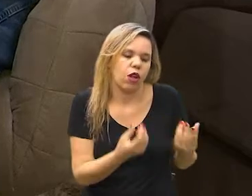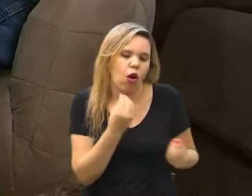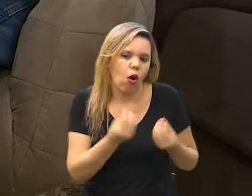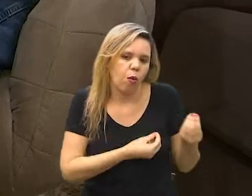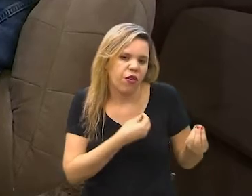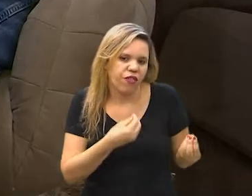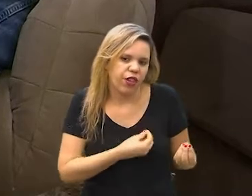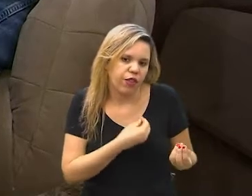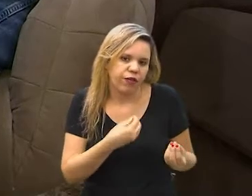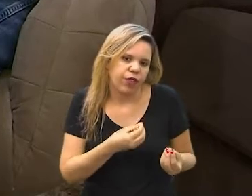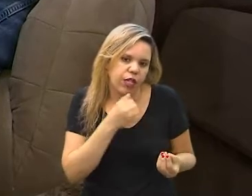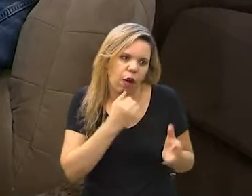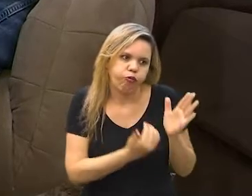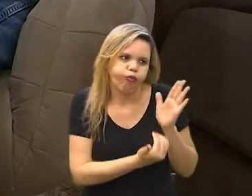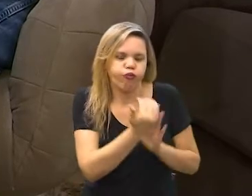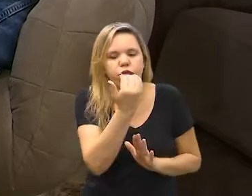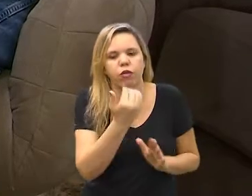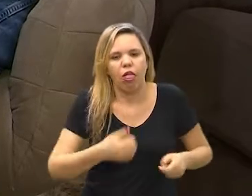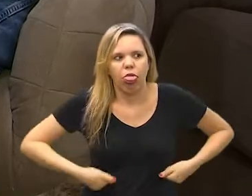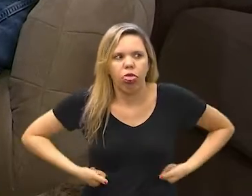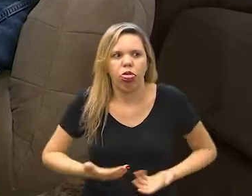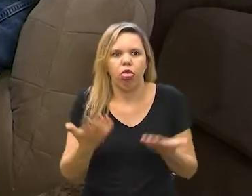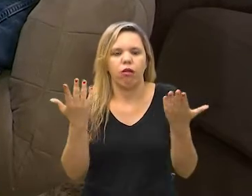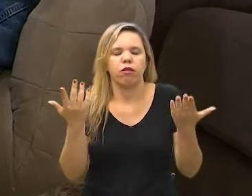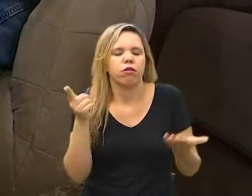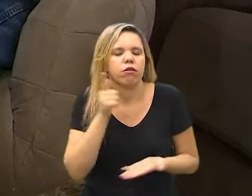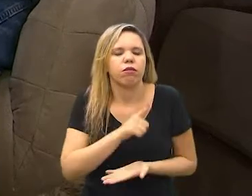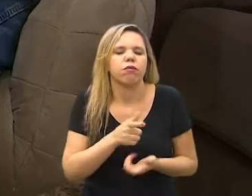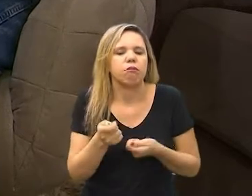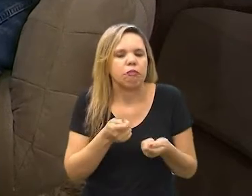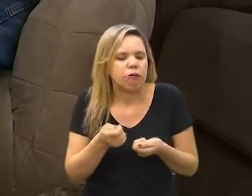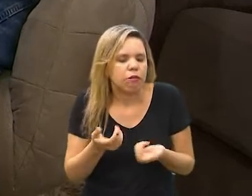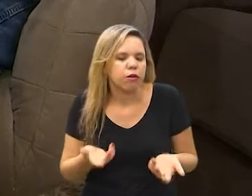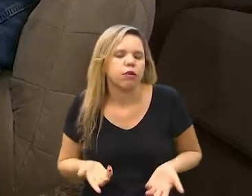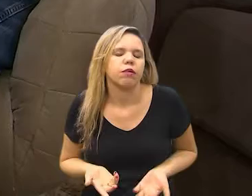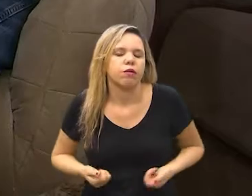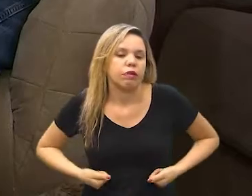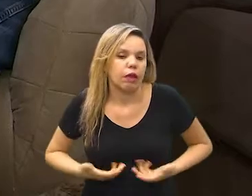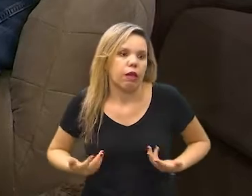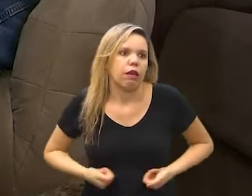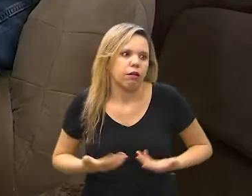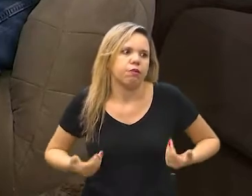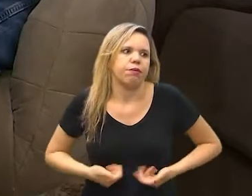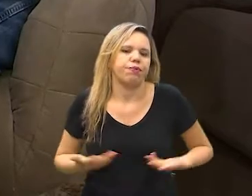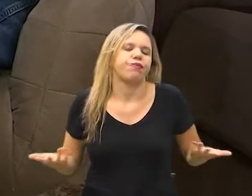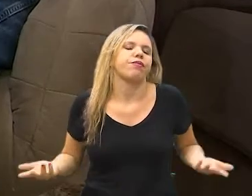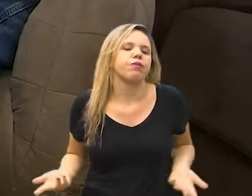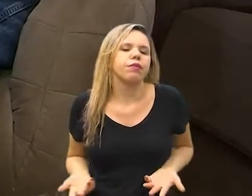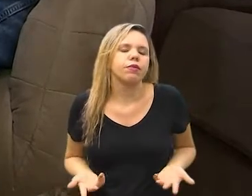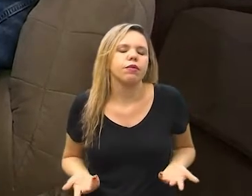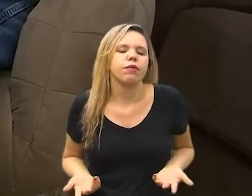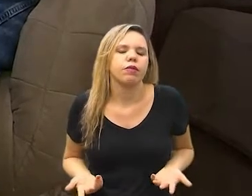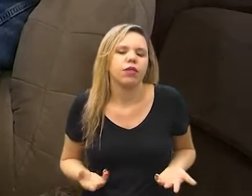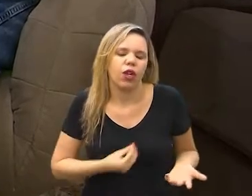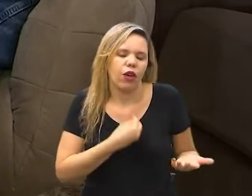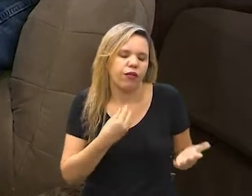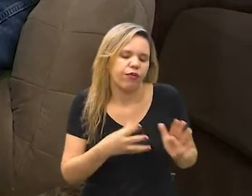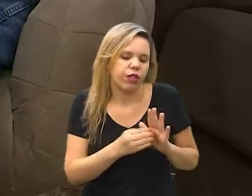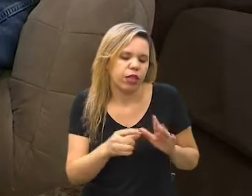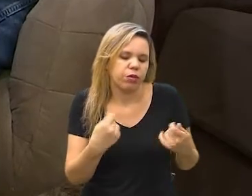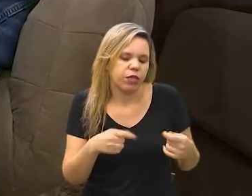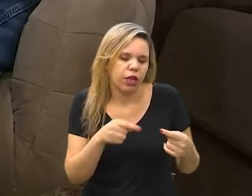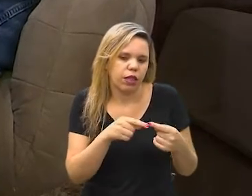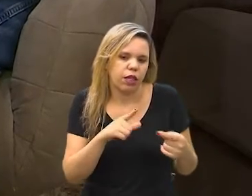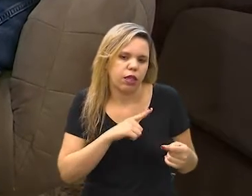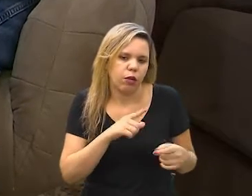de viver, aquilo que ele consegue gastar e o estilo de vida que ele precisa ter